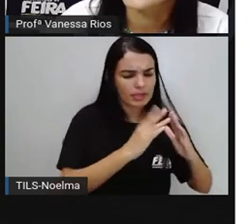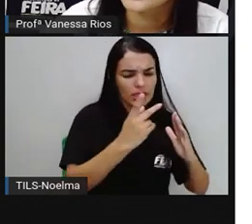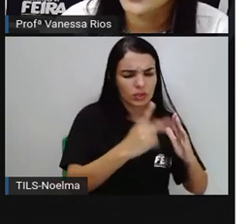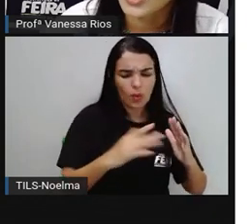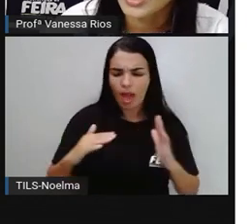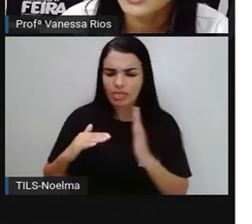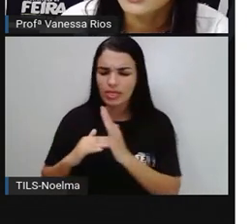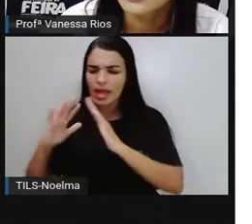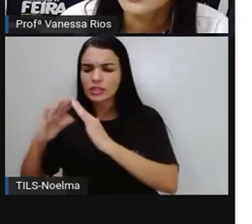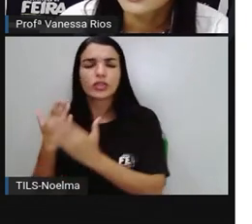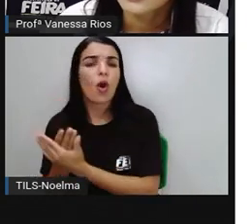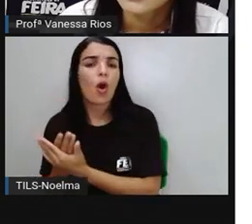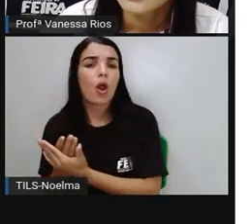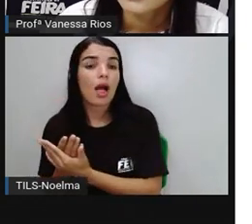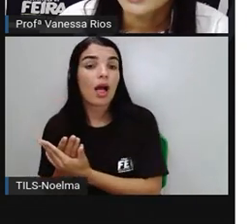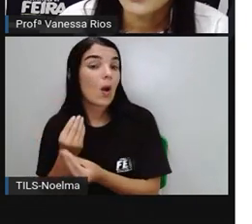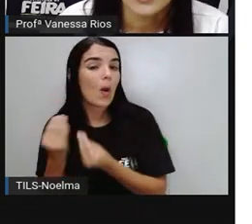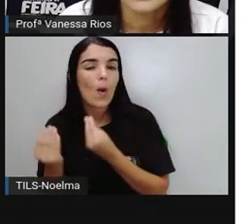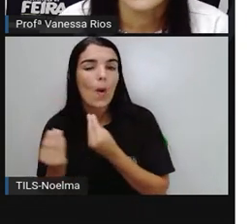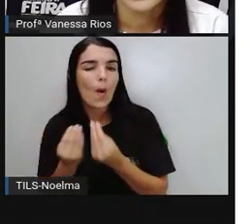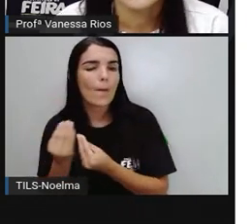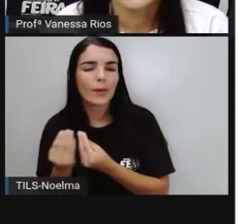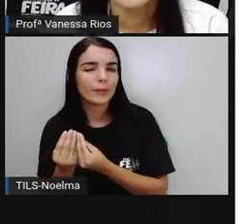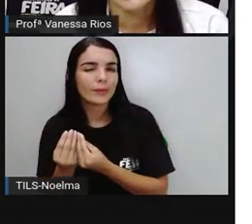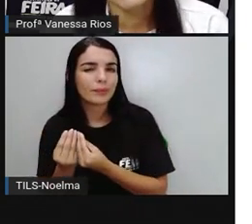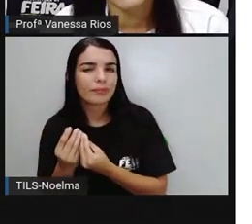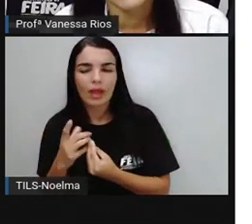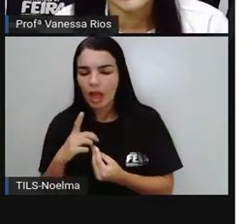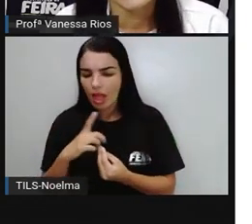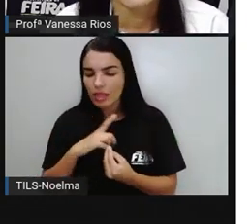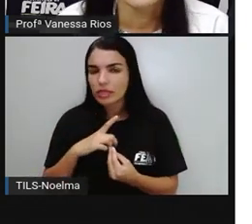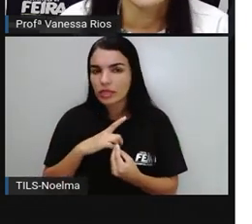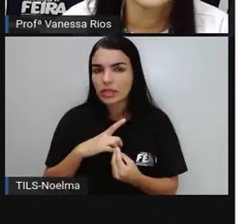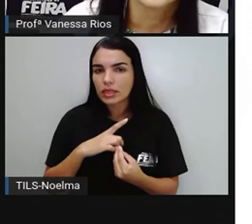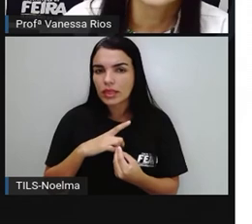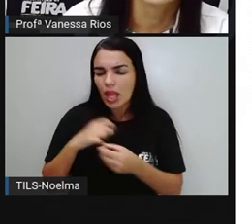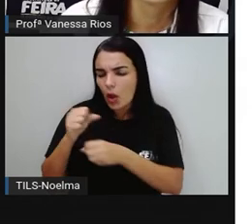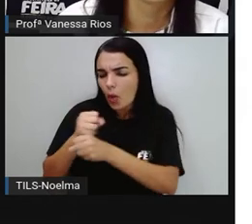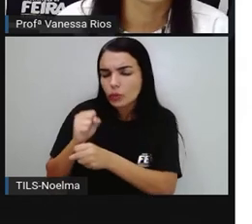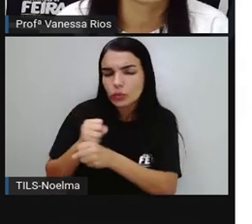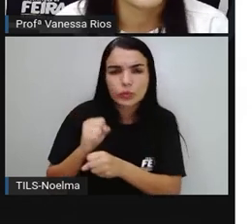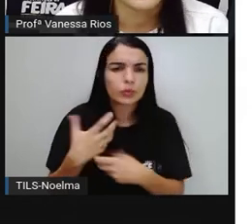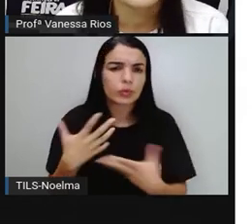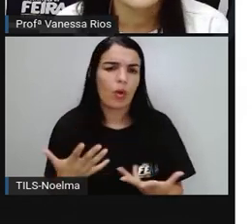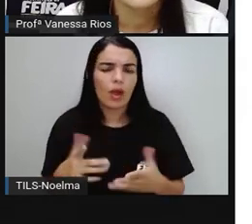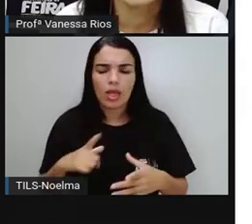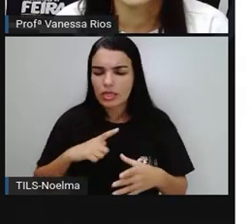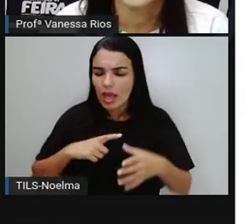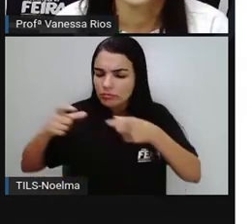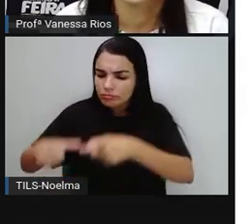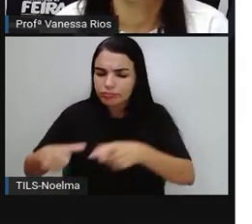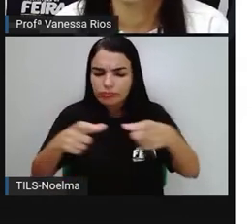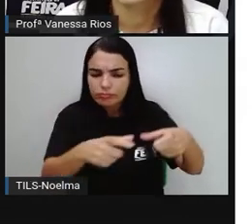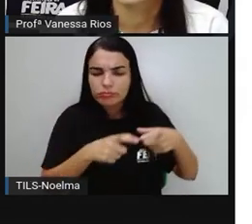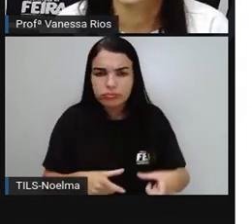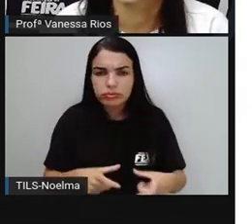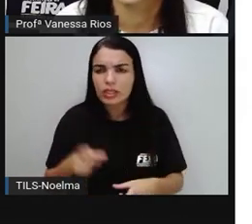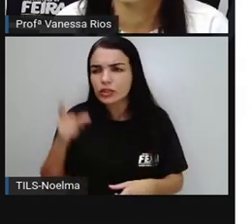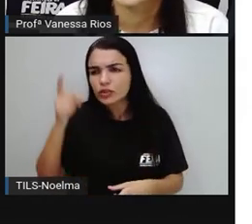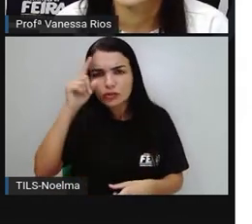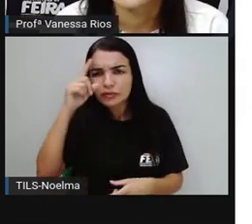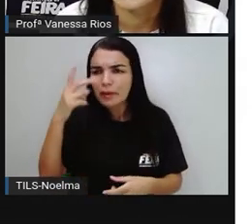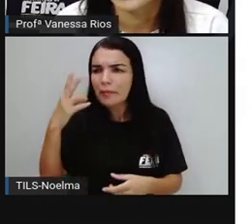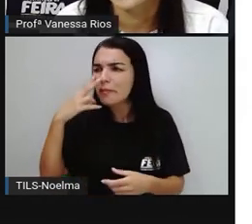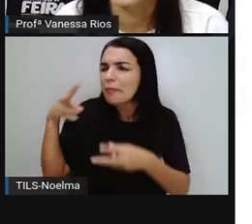na escola? Tem coisas aí, né? Construções, espaços, que no dia a dia talvez a gente